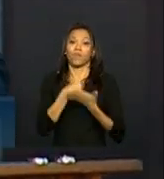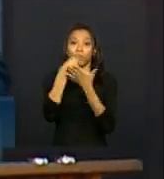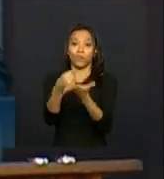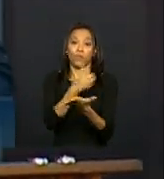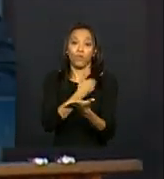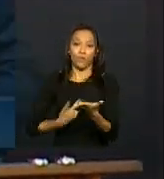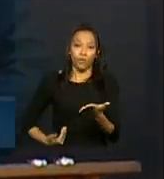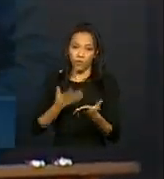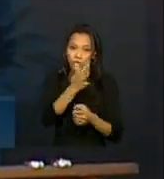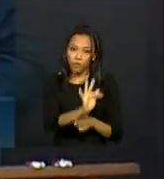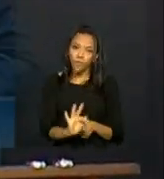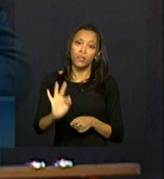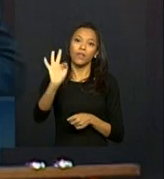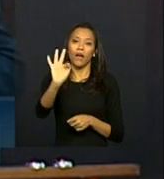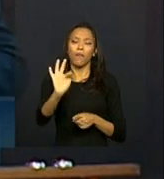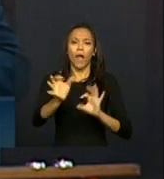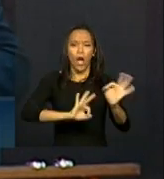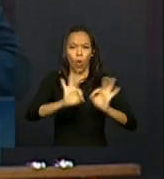auxiliar